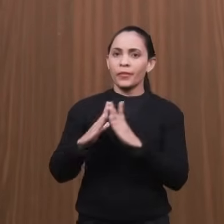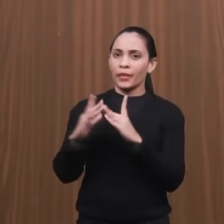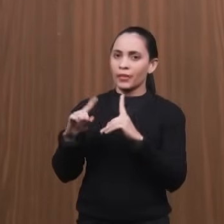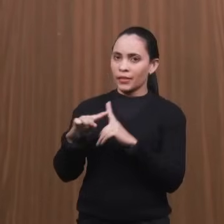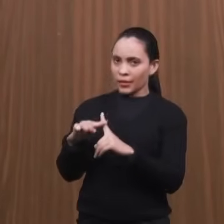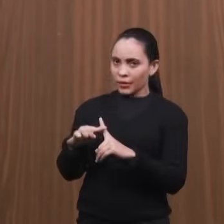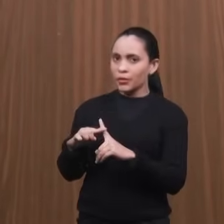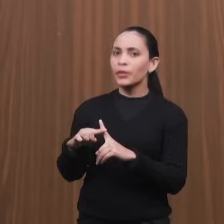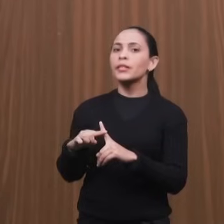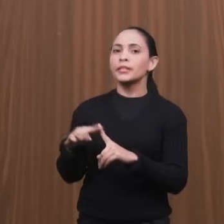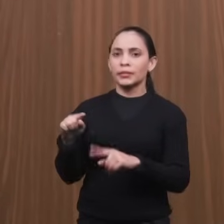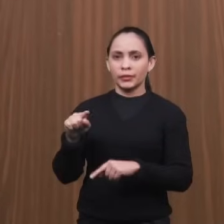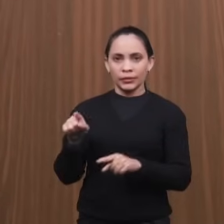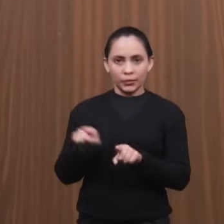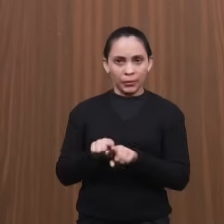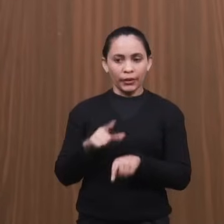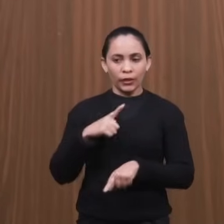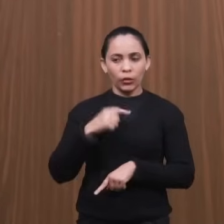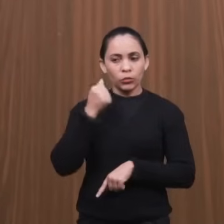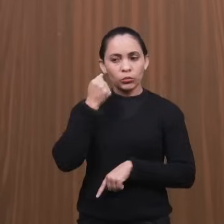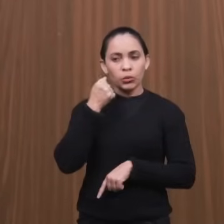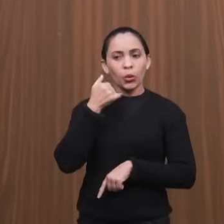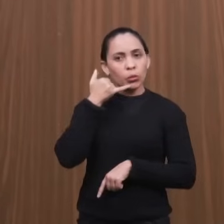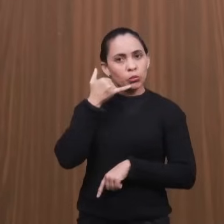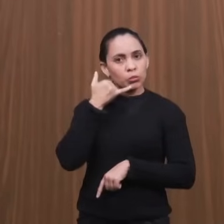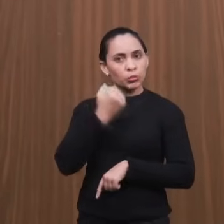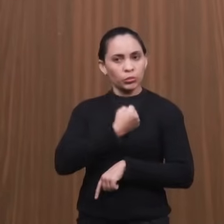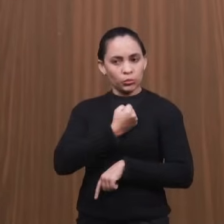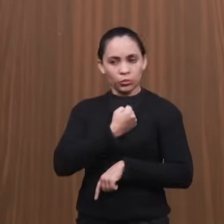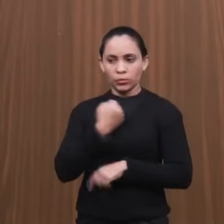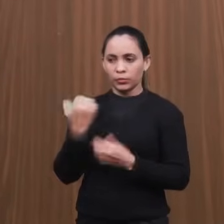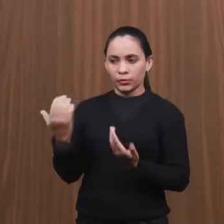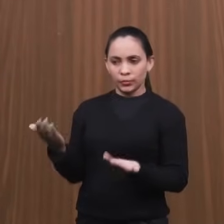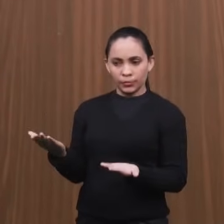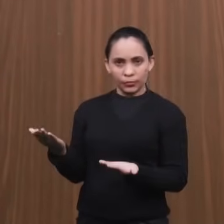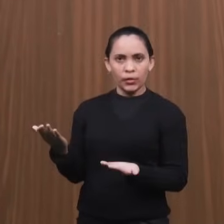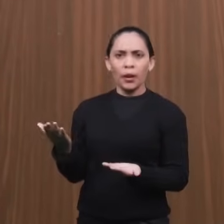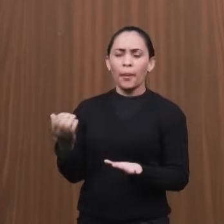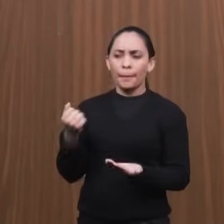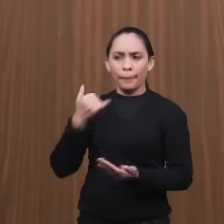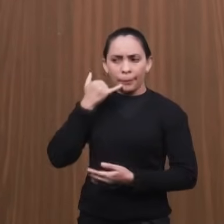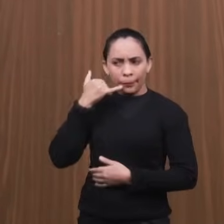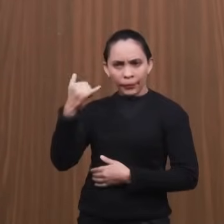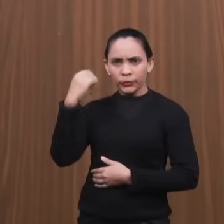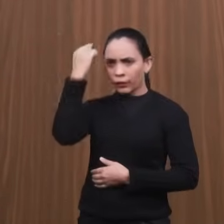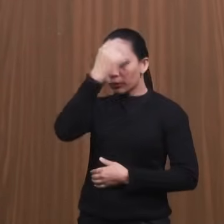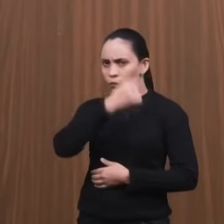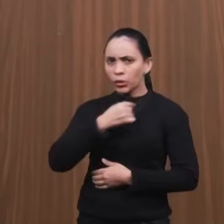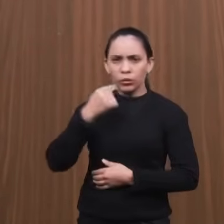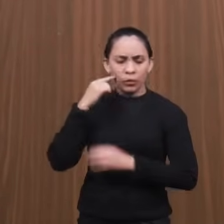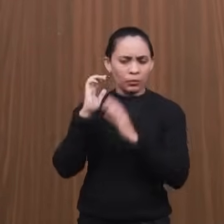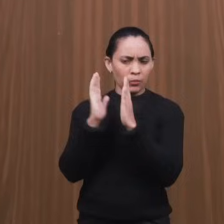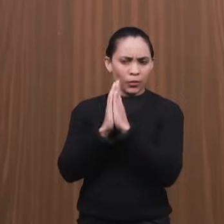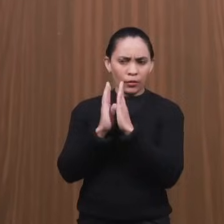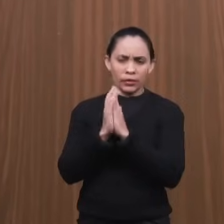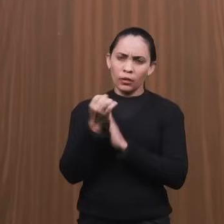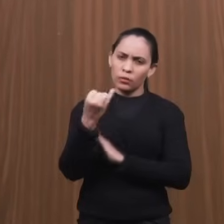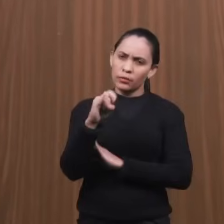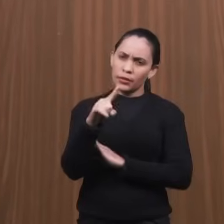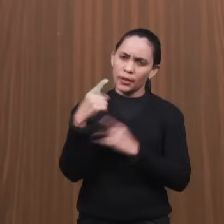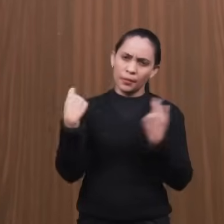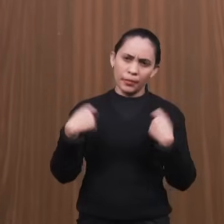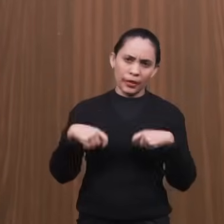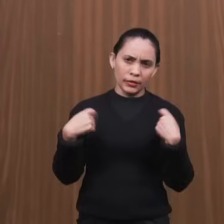igrejas. Temos também o número 0800, você pode ligar 24 horas do dia para uma oração, uma